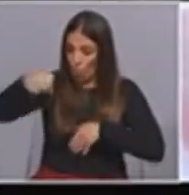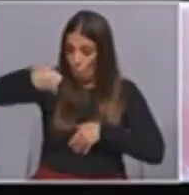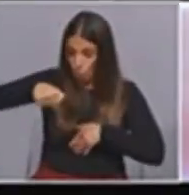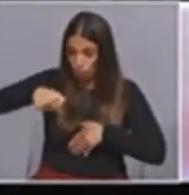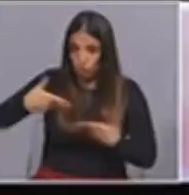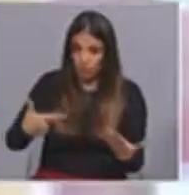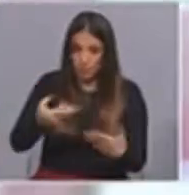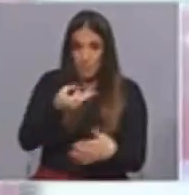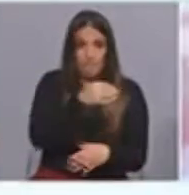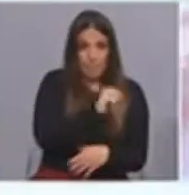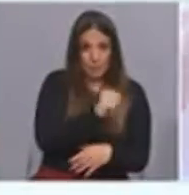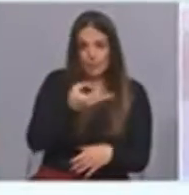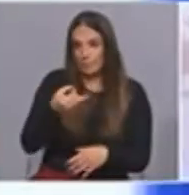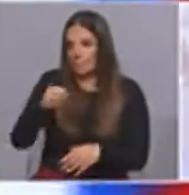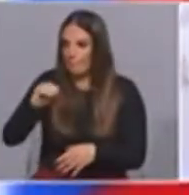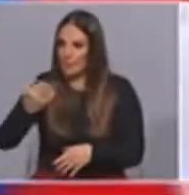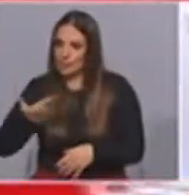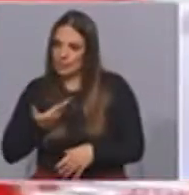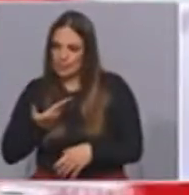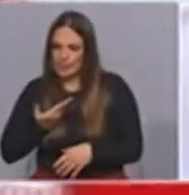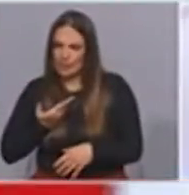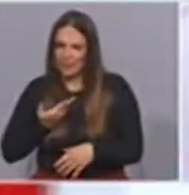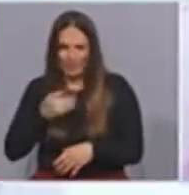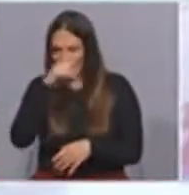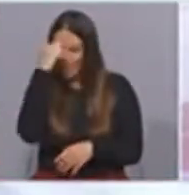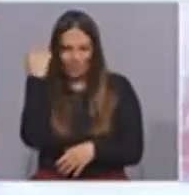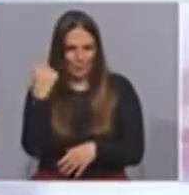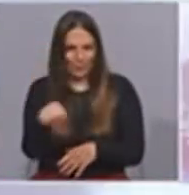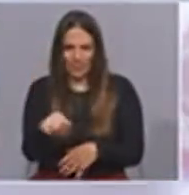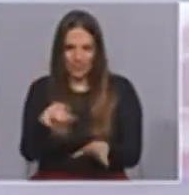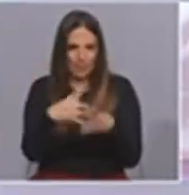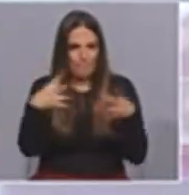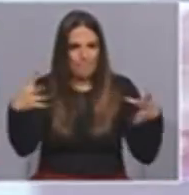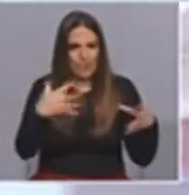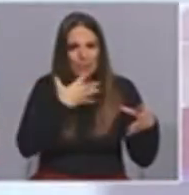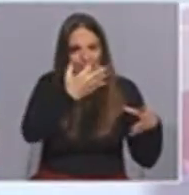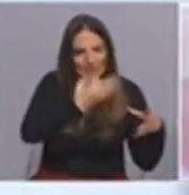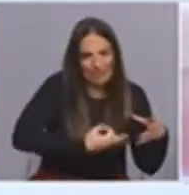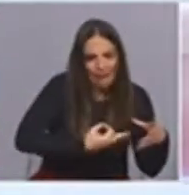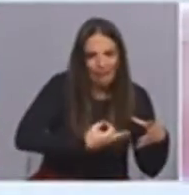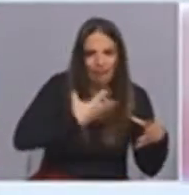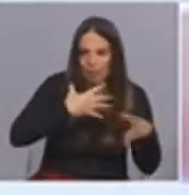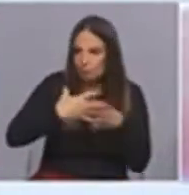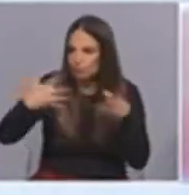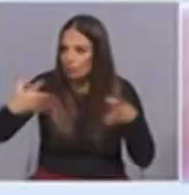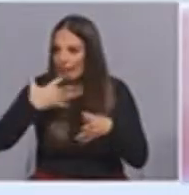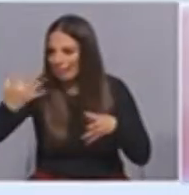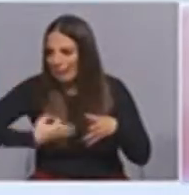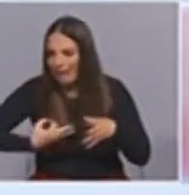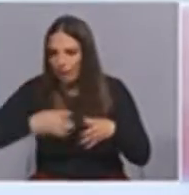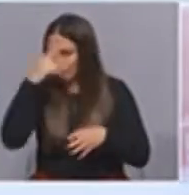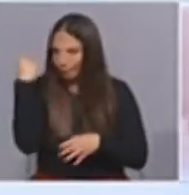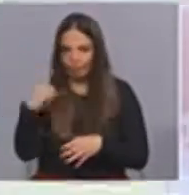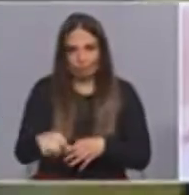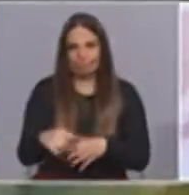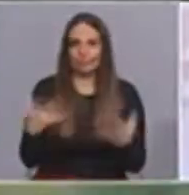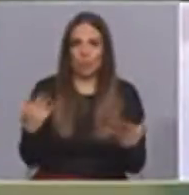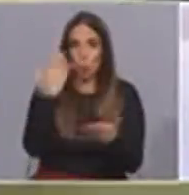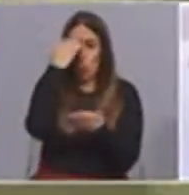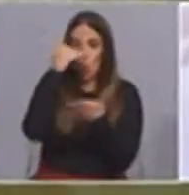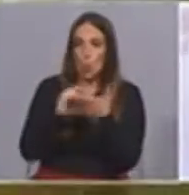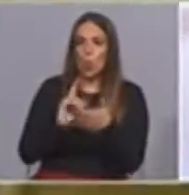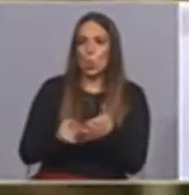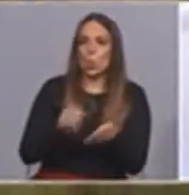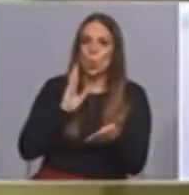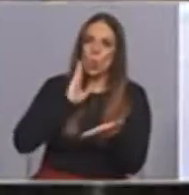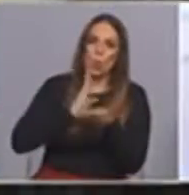hoje, PS e PSD ficariam mais distantes de ter individualmente uma maioria absoluta. A conclusão